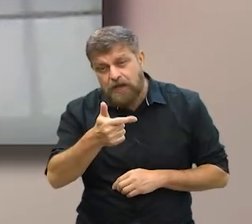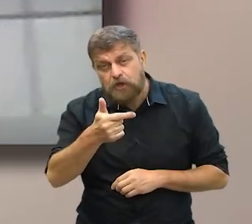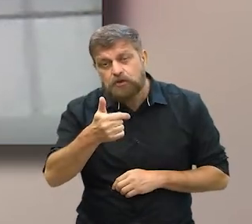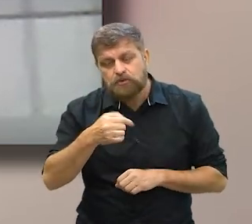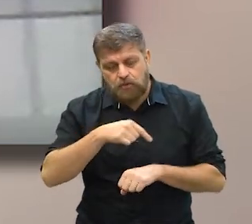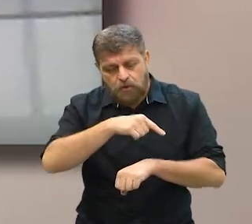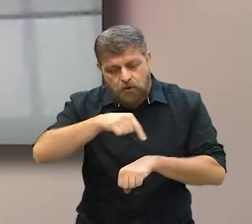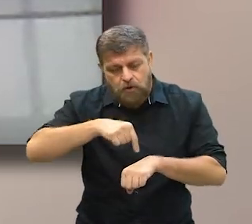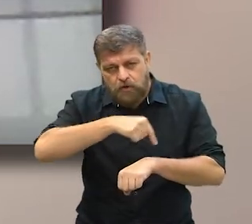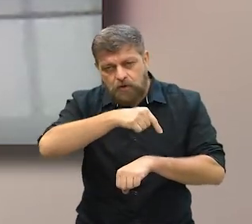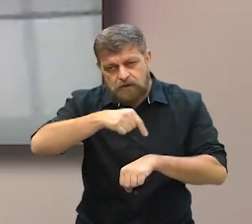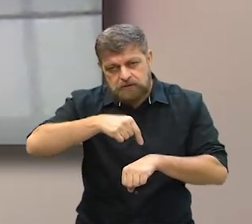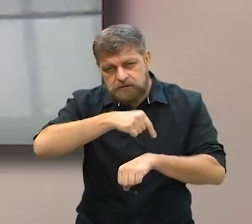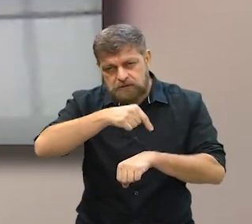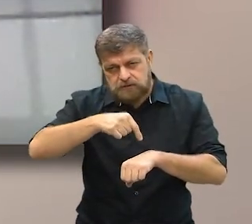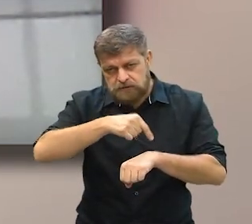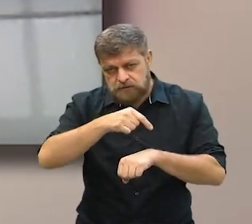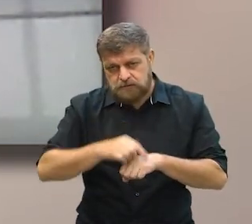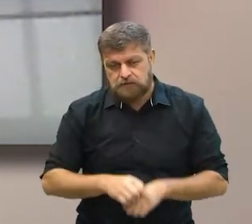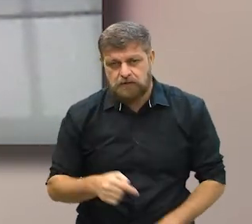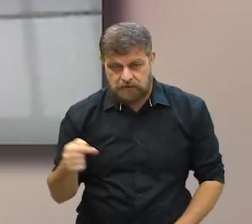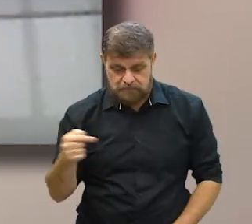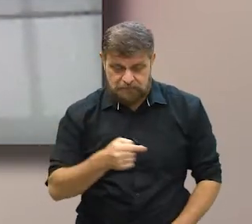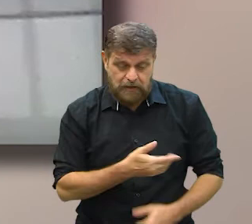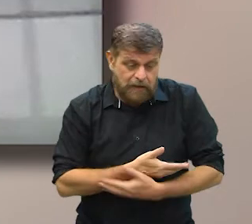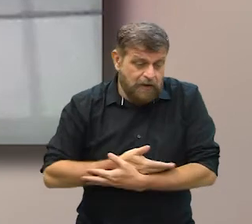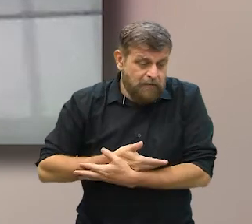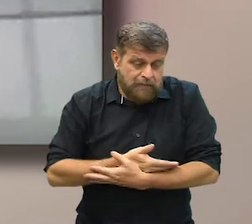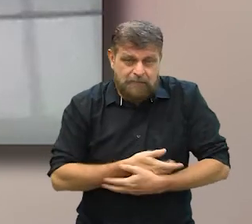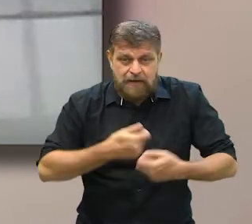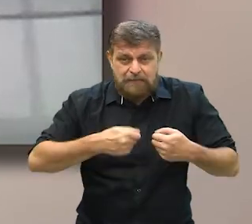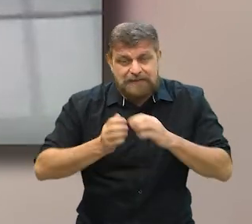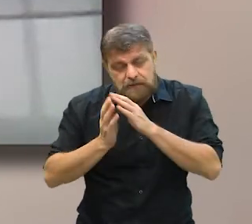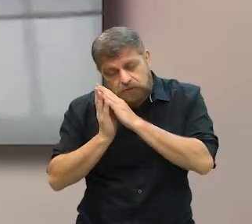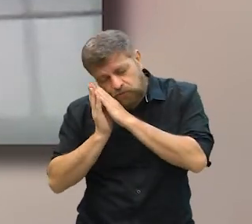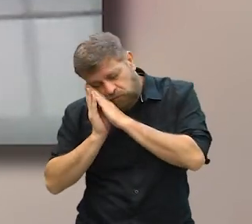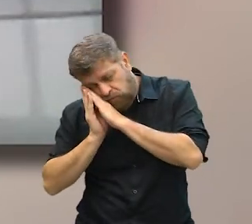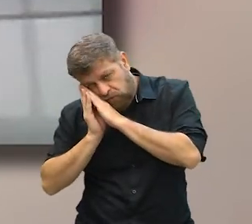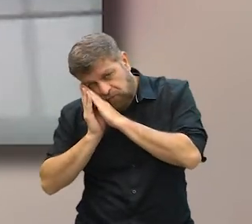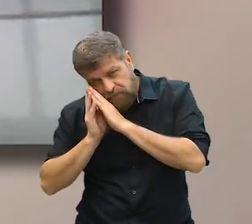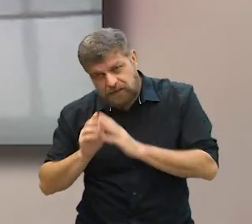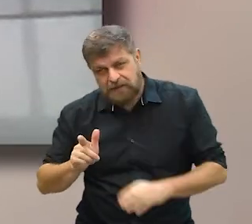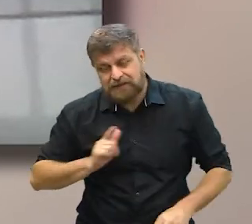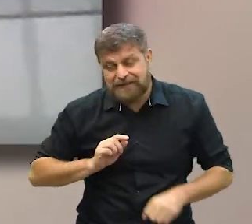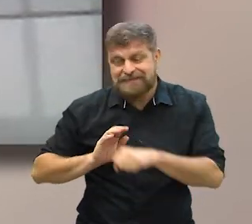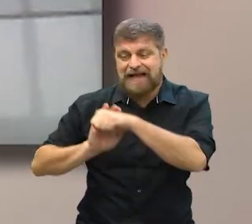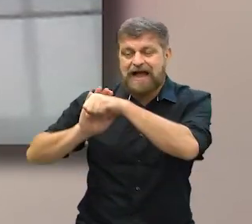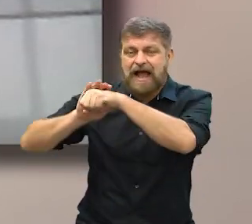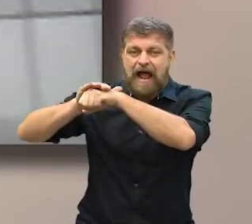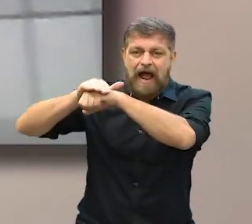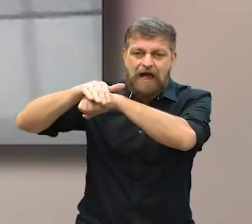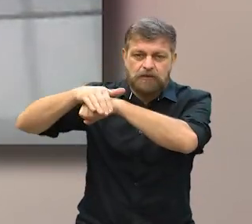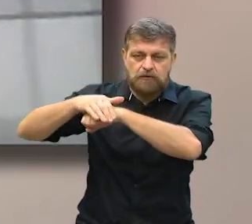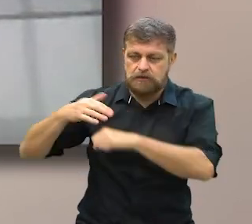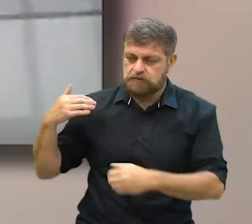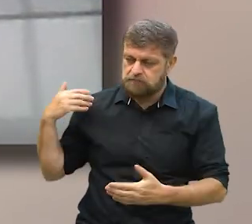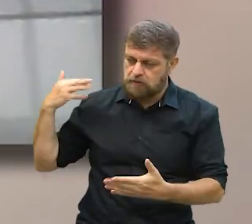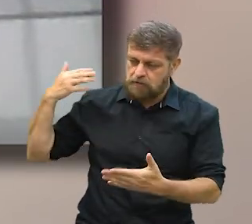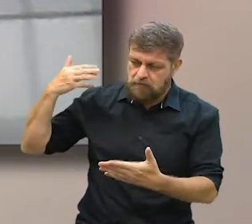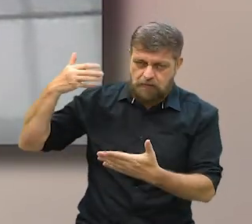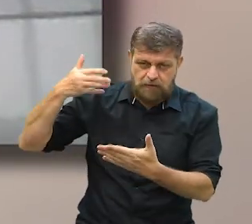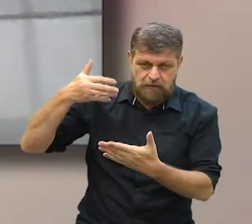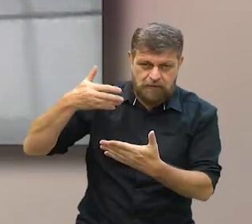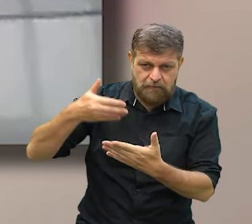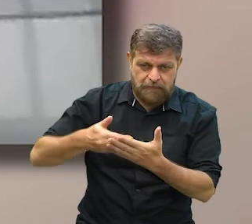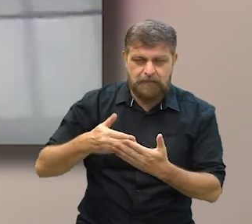vida, precisa dormir 12 horas, e é 12 horas seguidas, excetuantes nos 3 primeiros meses, né? Quer dizer,